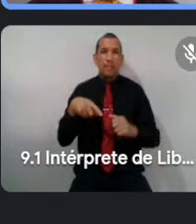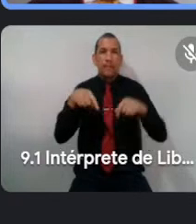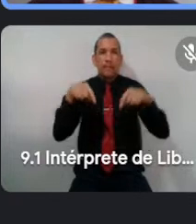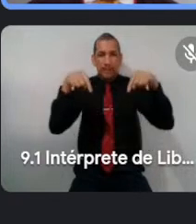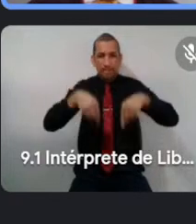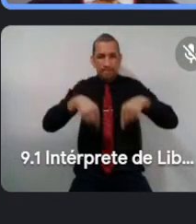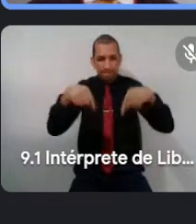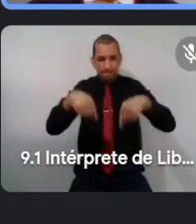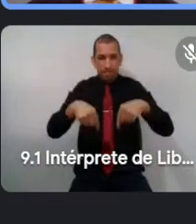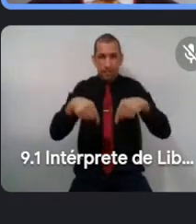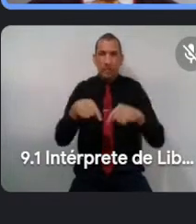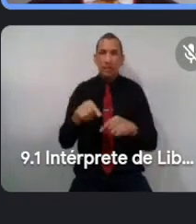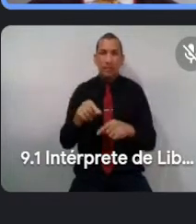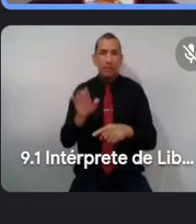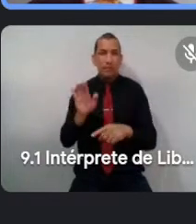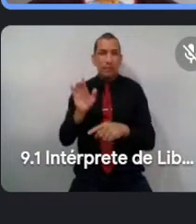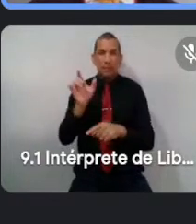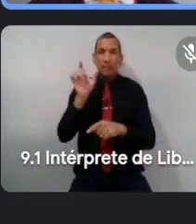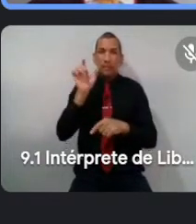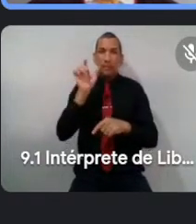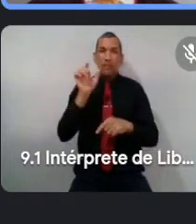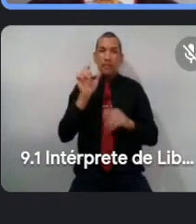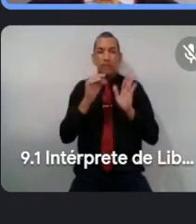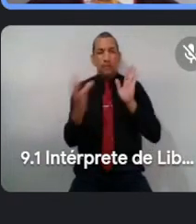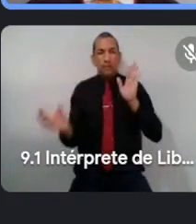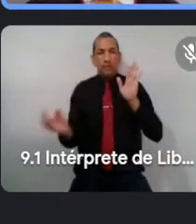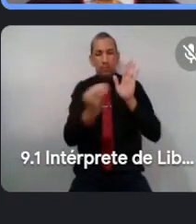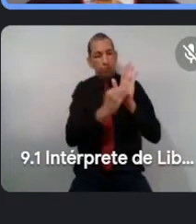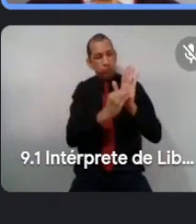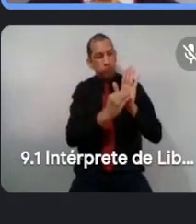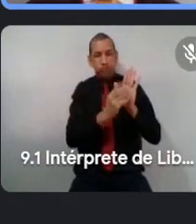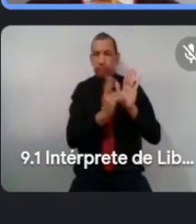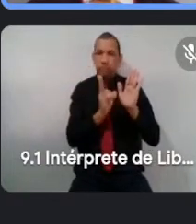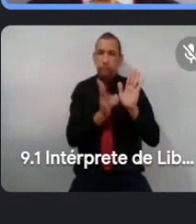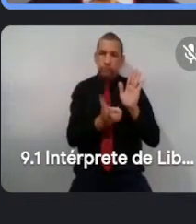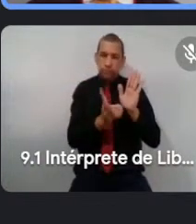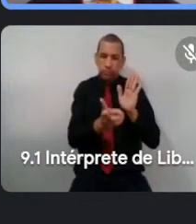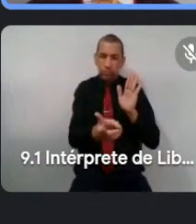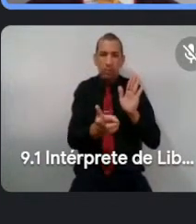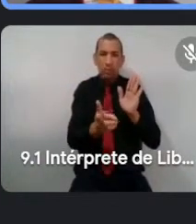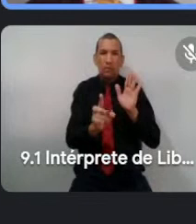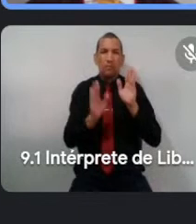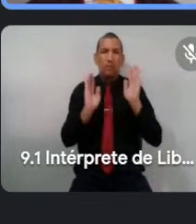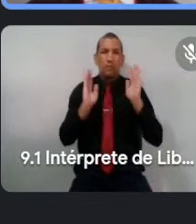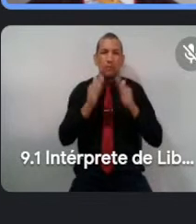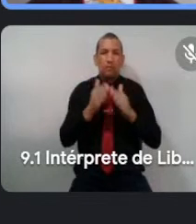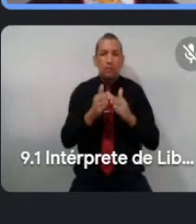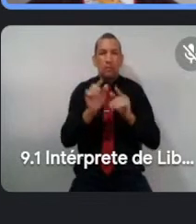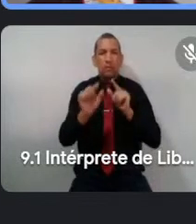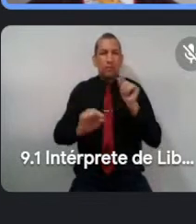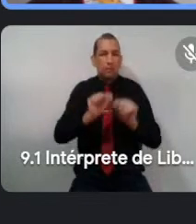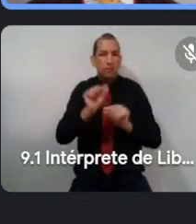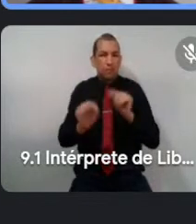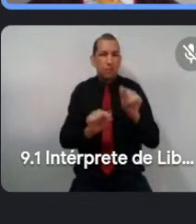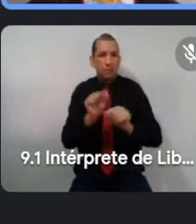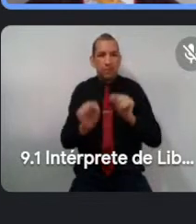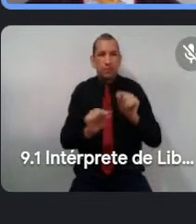pela defesa e mantém seu parecer no sentido de que é